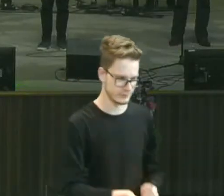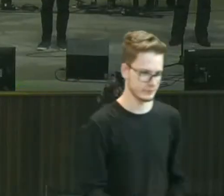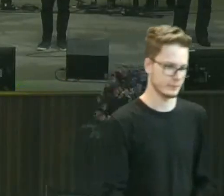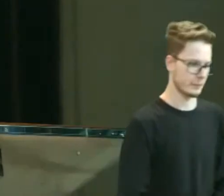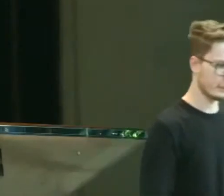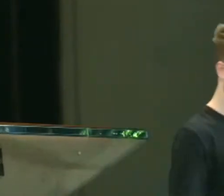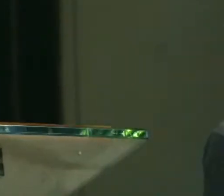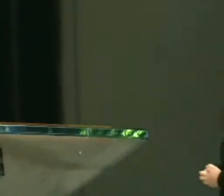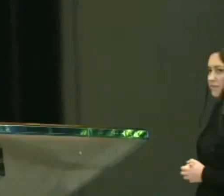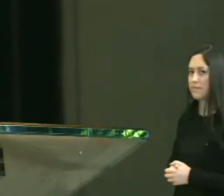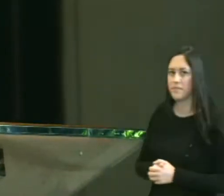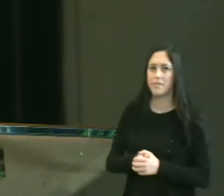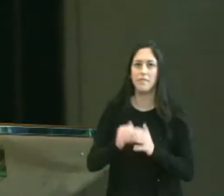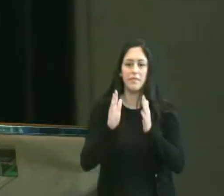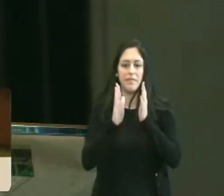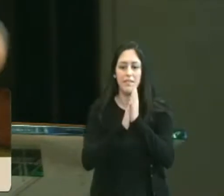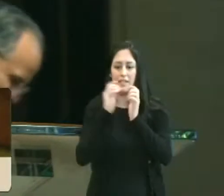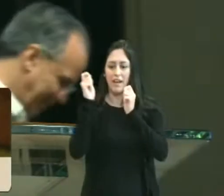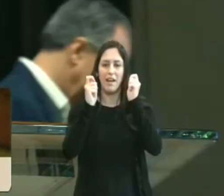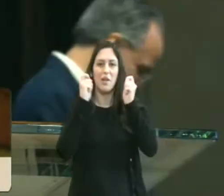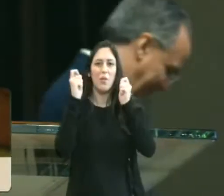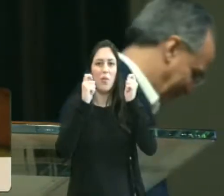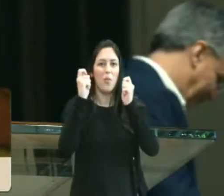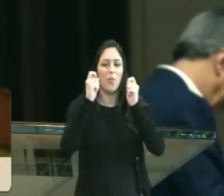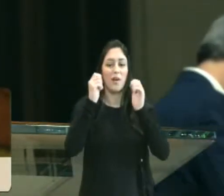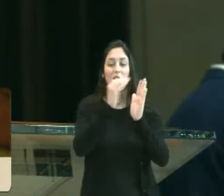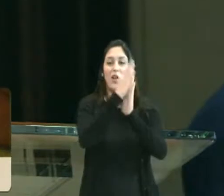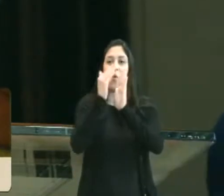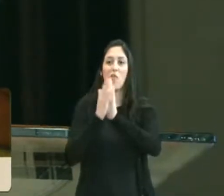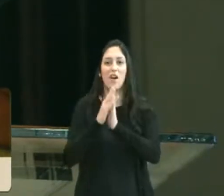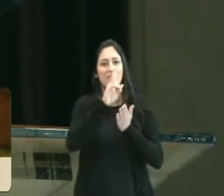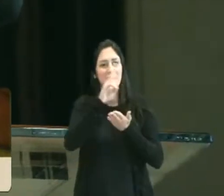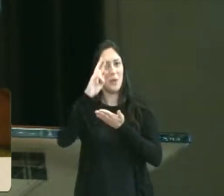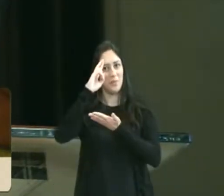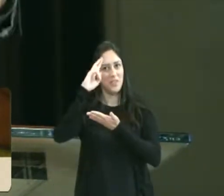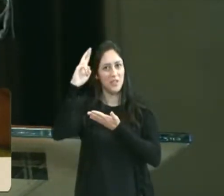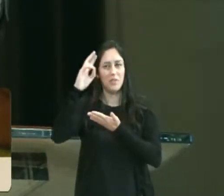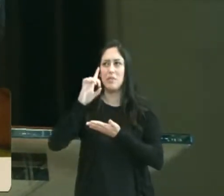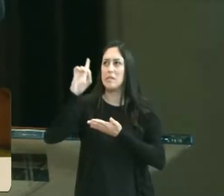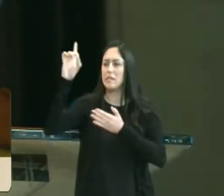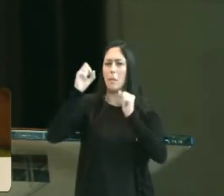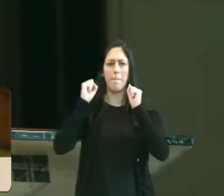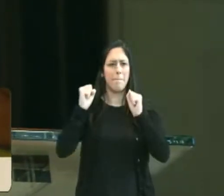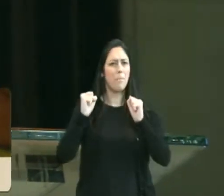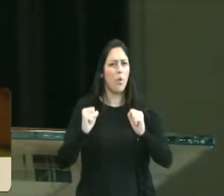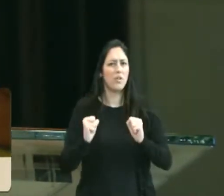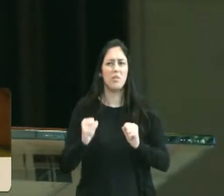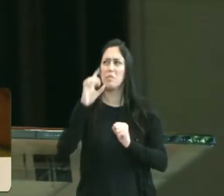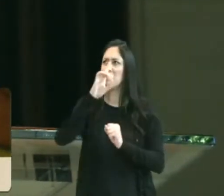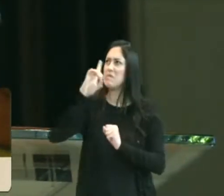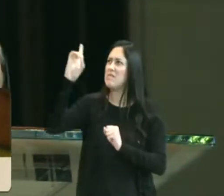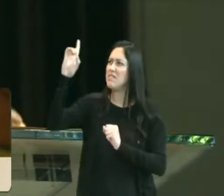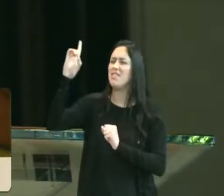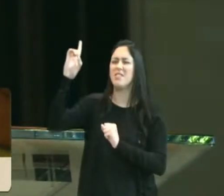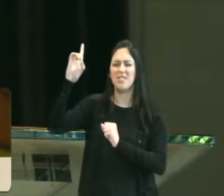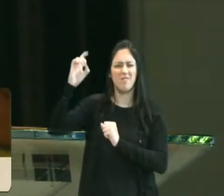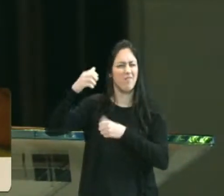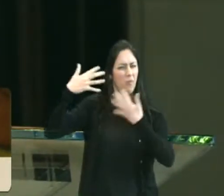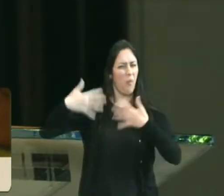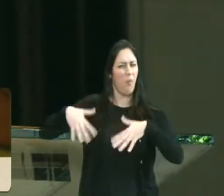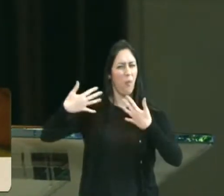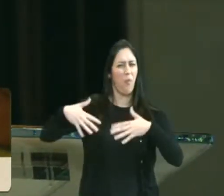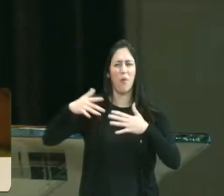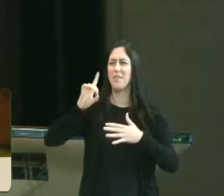Louvado seja o nome do Senhor. O nosso Deus é grande, Ele é poderoso, Ele é Deus tremendo,